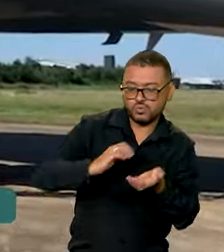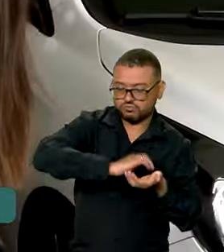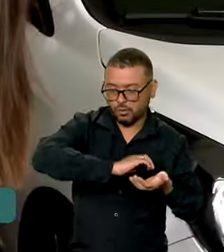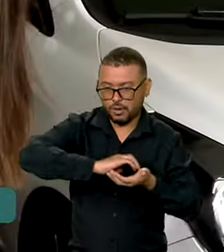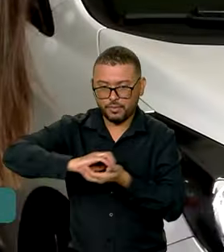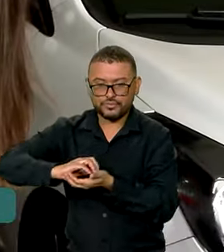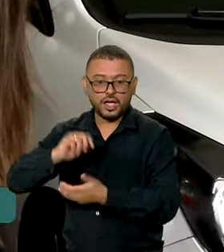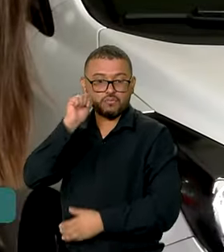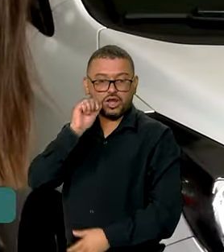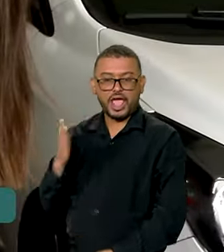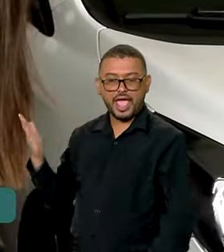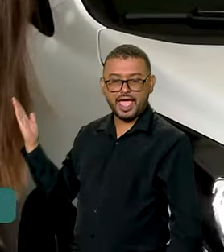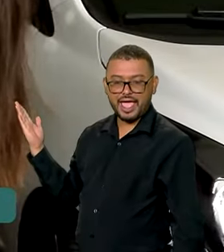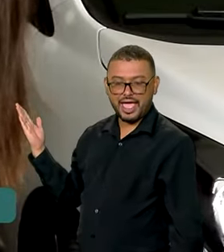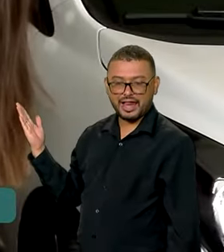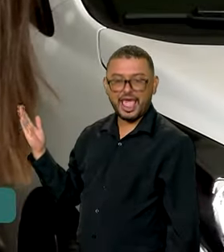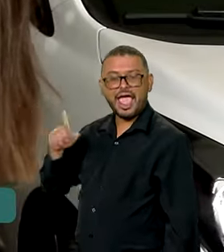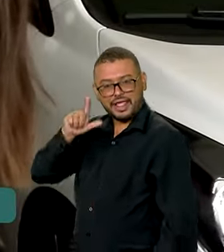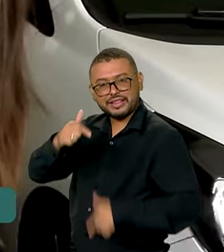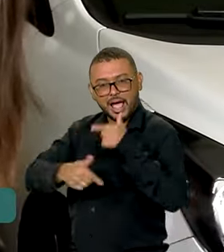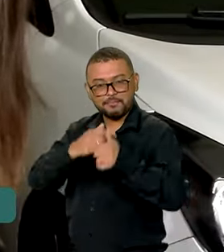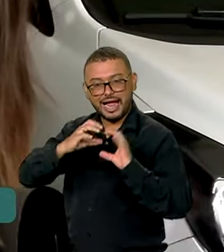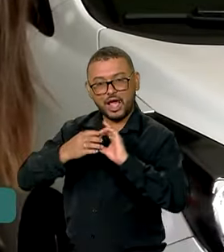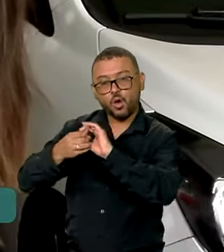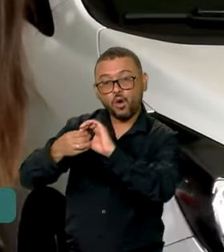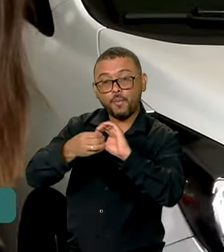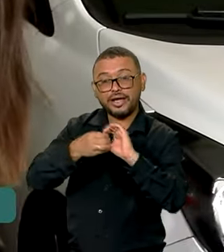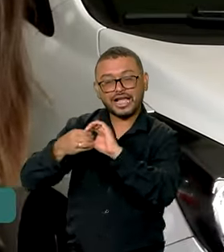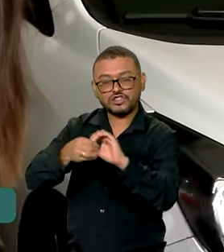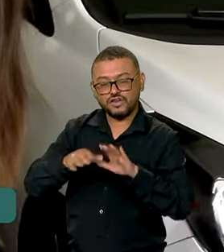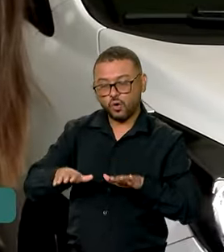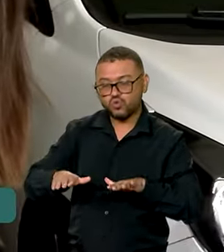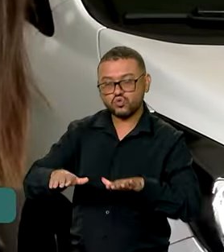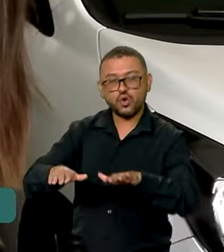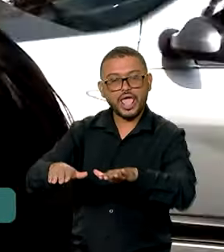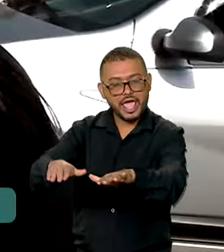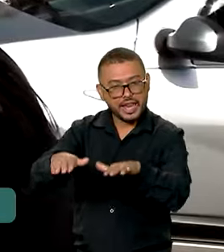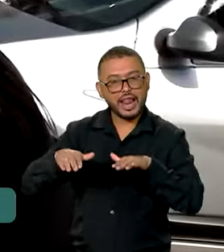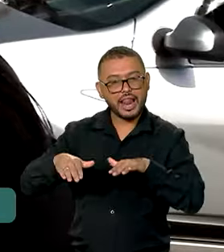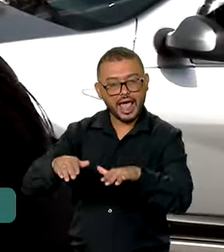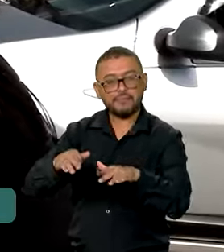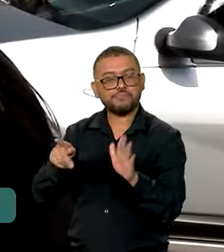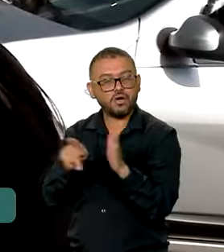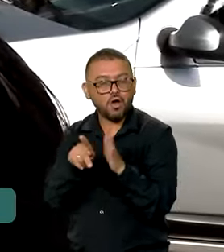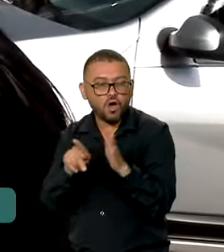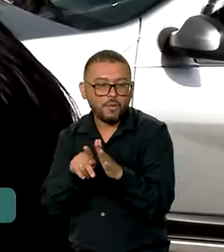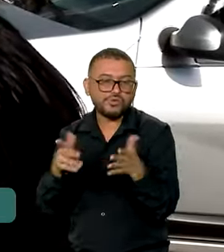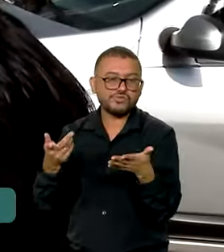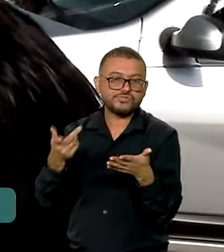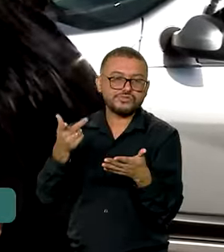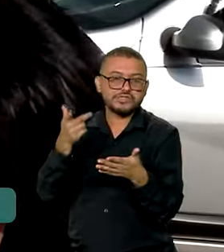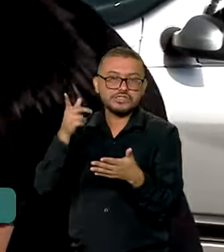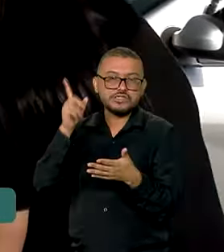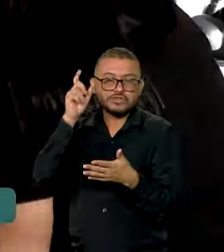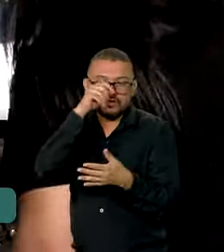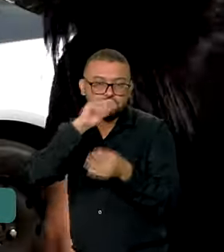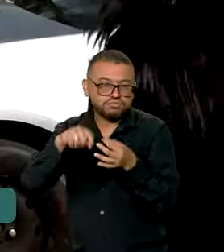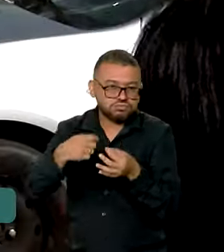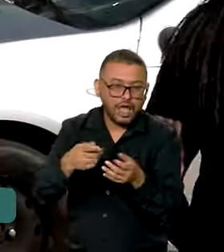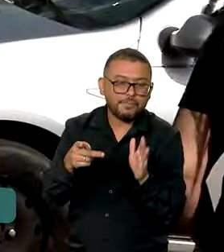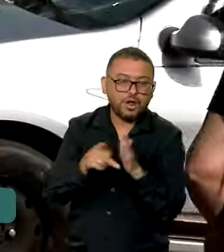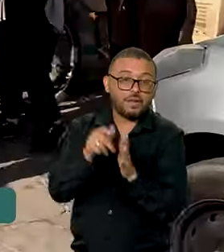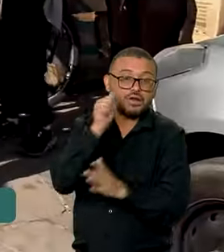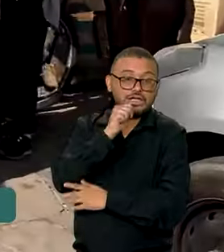refeições. Dona Maria trabalha em uma cooperativa de costureiras no bairro Sarandi, um dos que mais sofreram com a enchente.